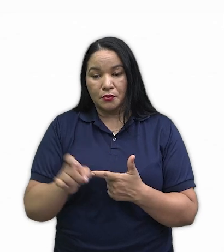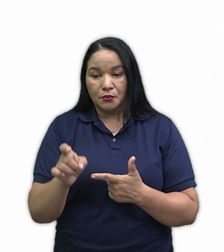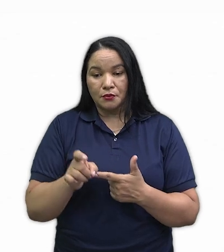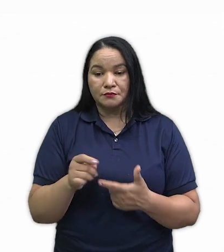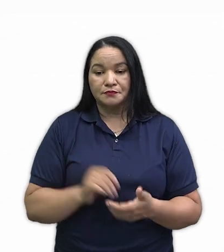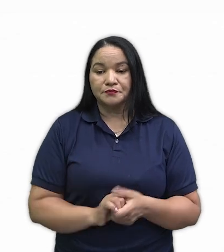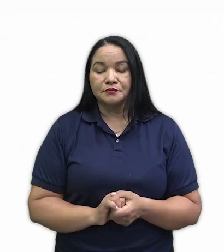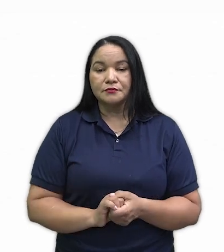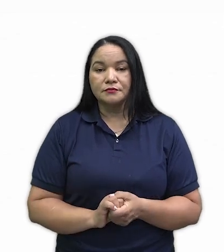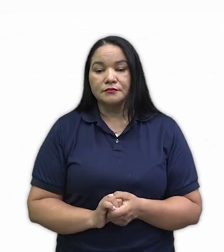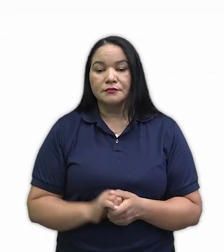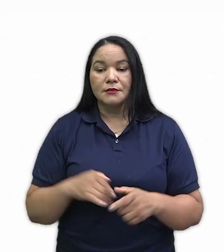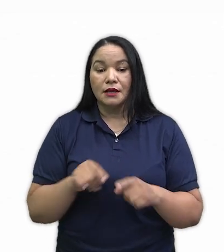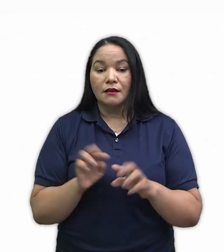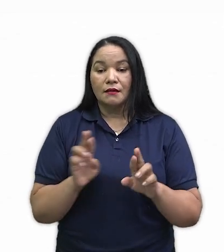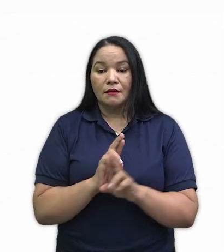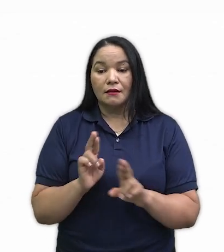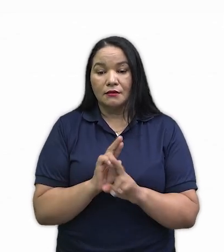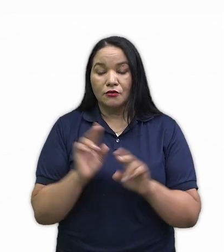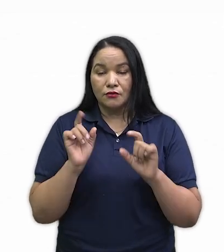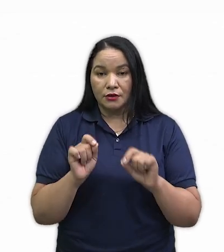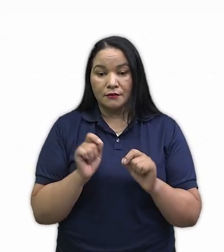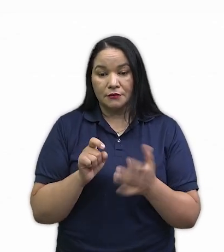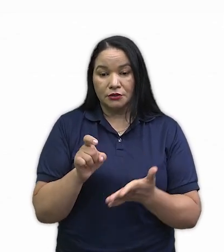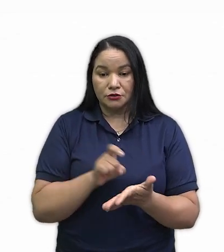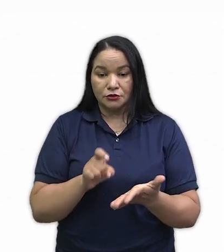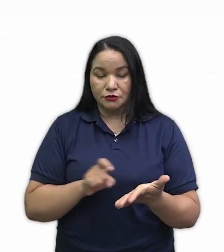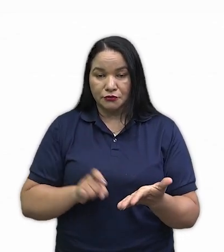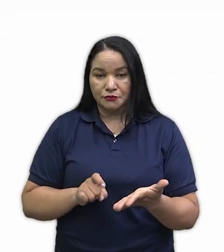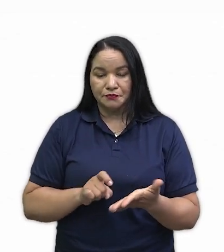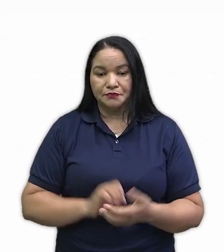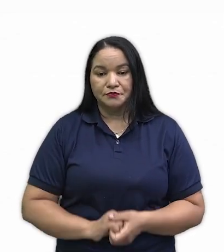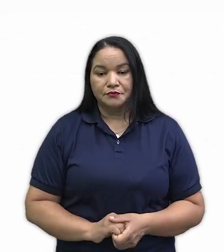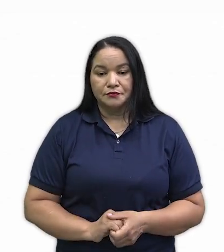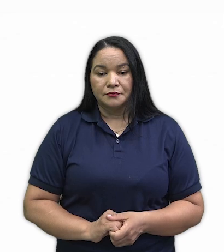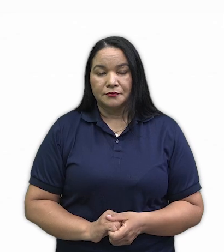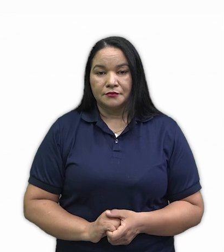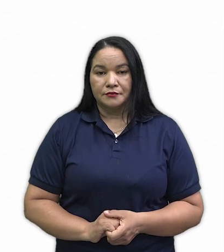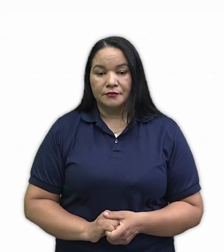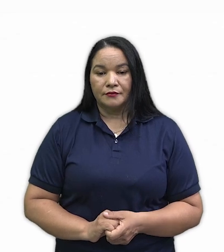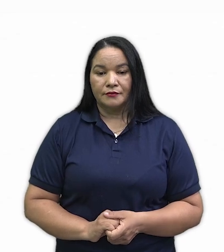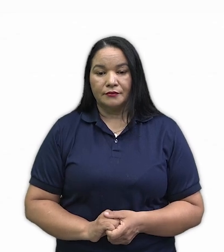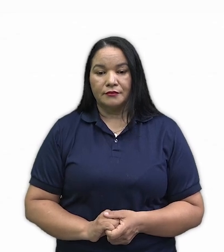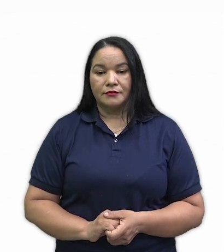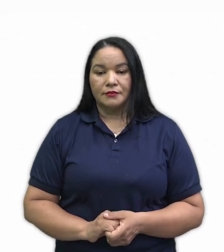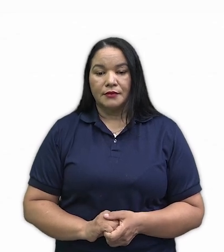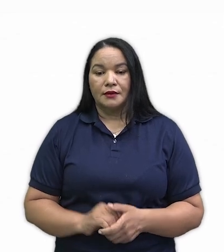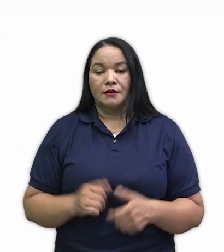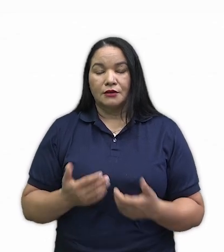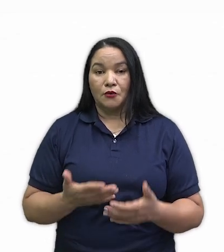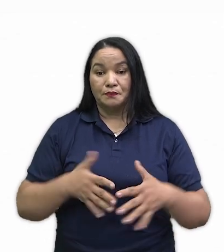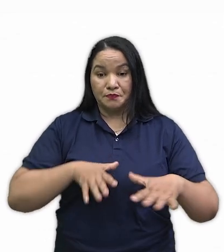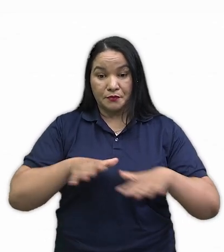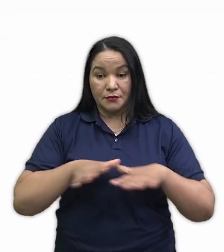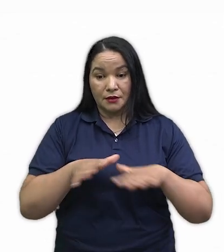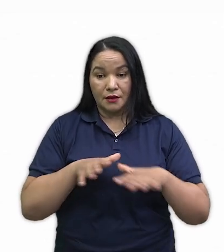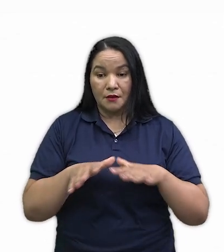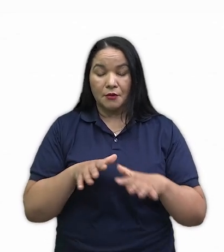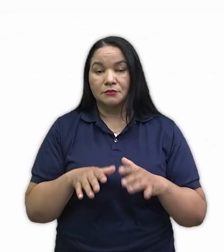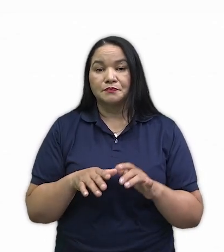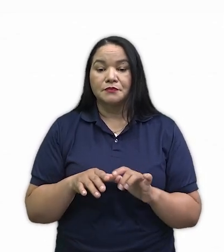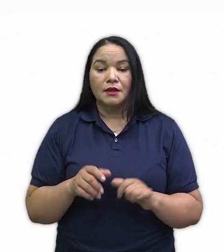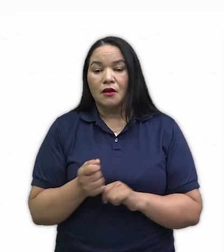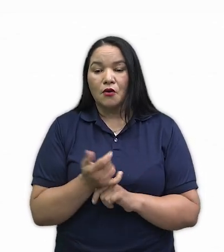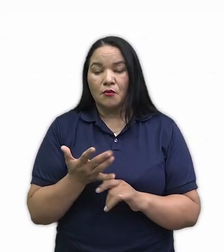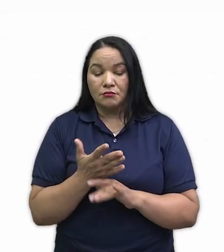logaritmo em relação à escala Richter. A magnitude de um terremoto na escala